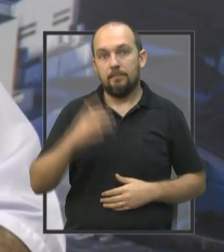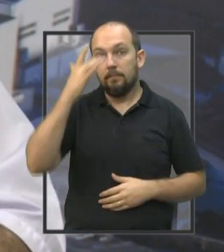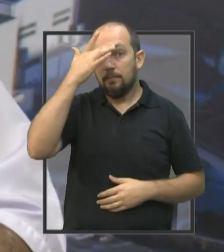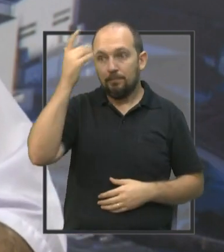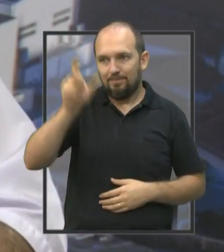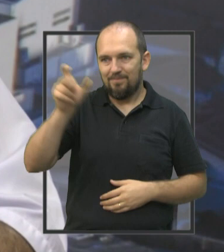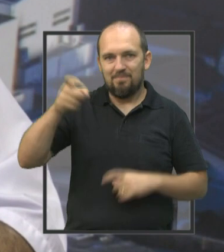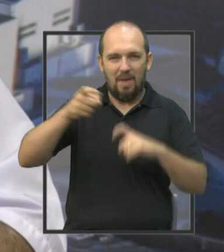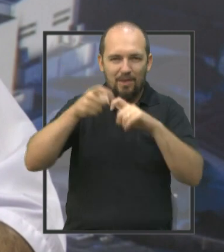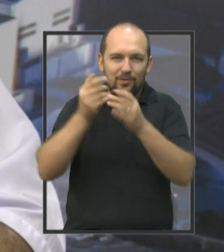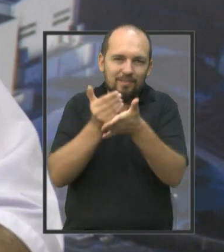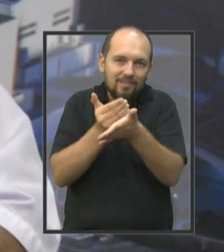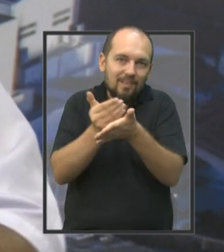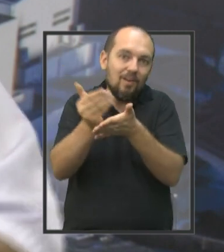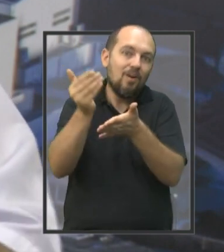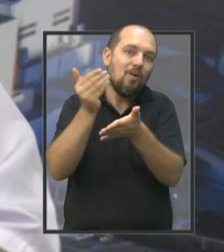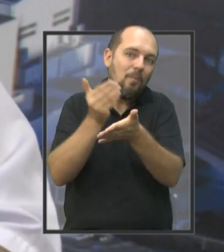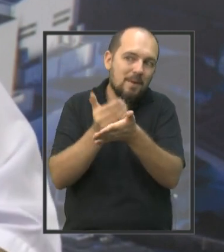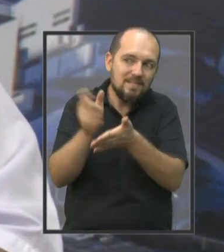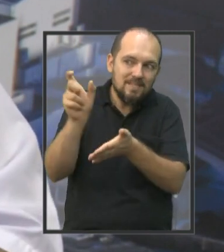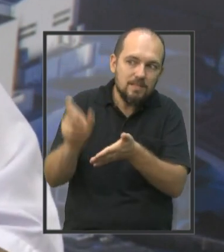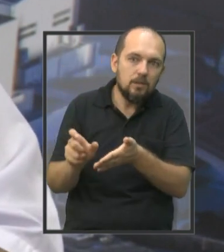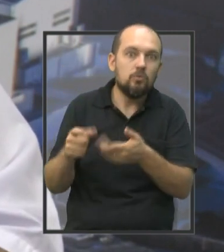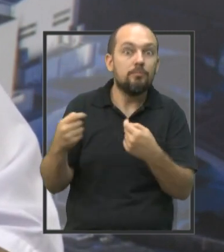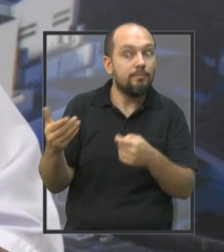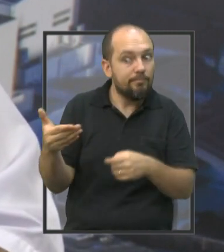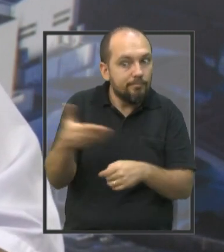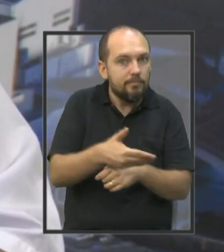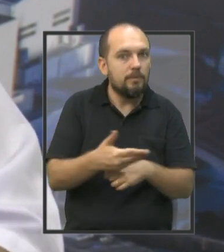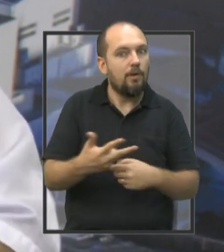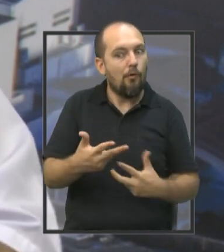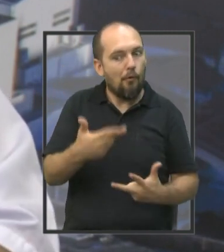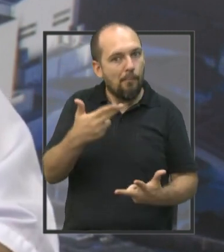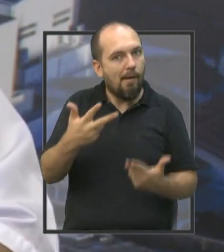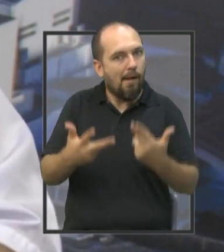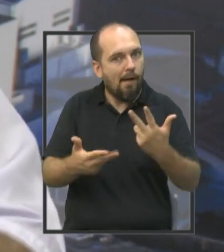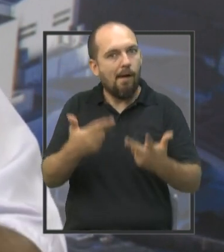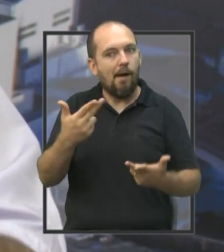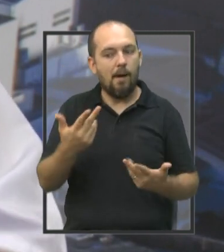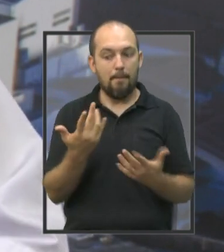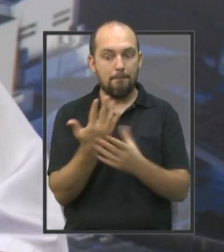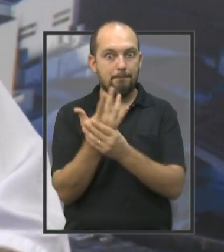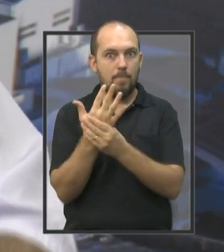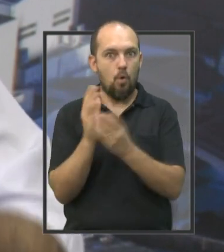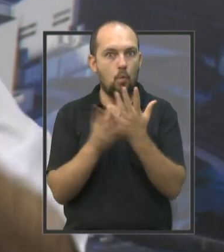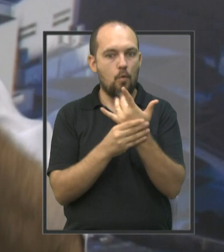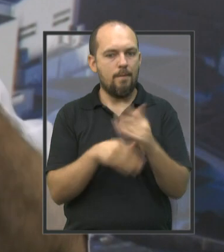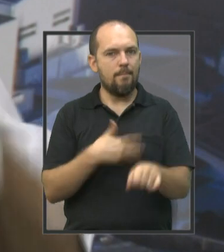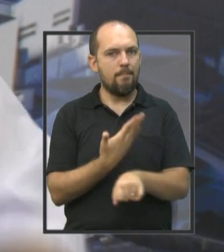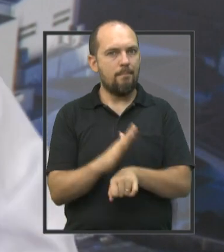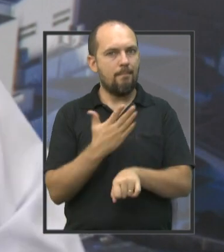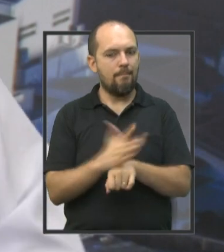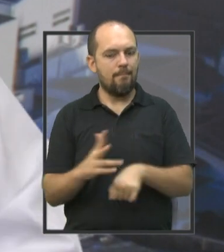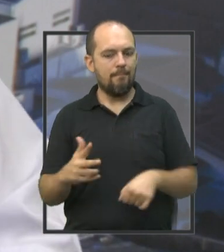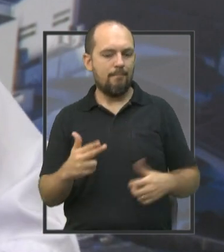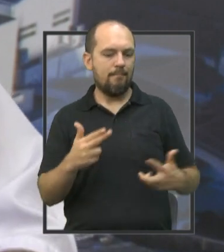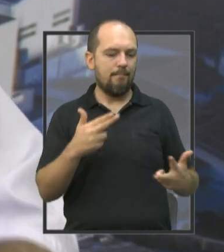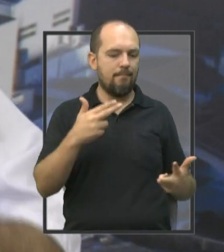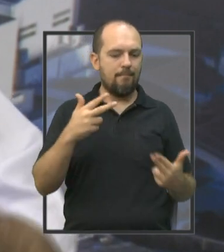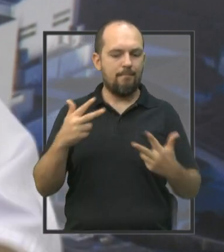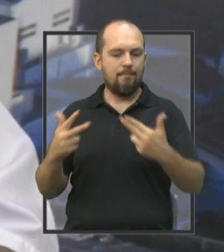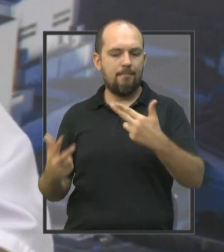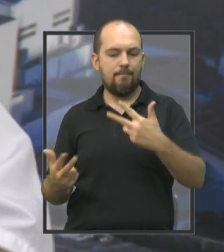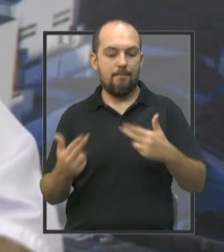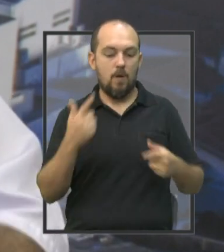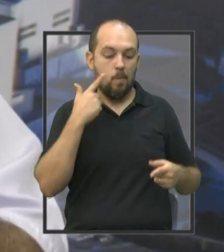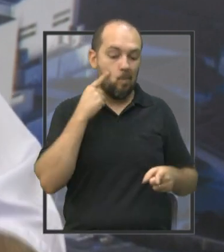cirurgiões, tem que operar, para pegar mão, para pegar treino, para ver, passar por